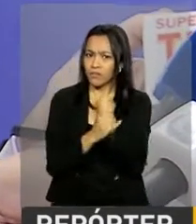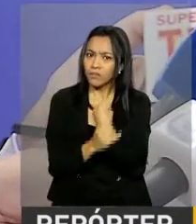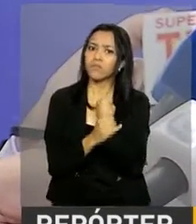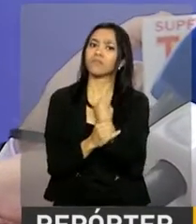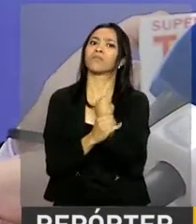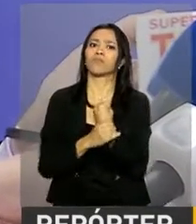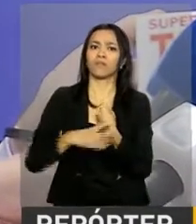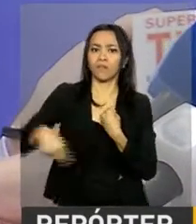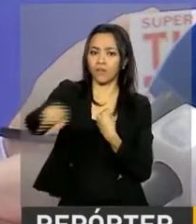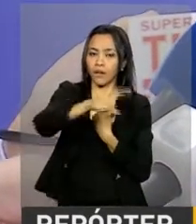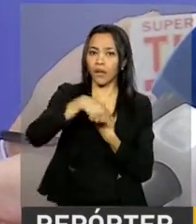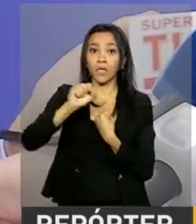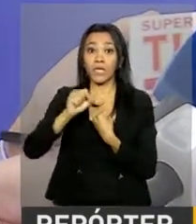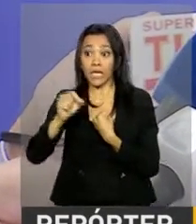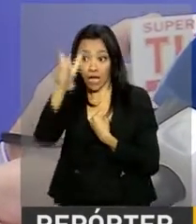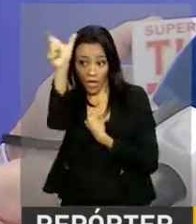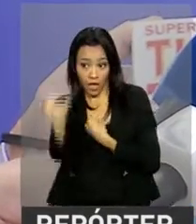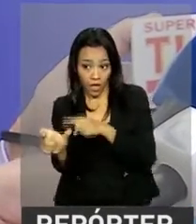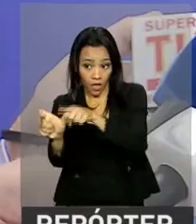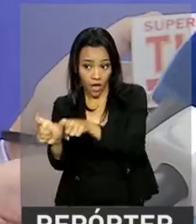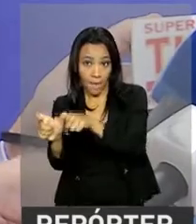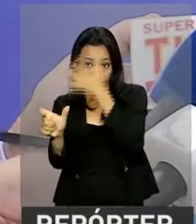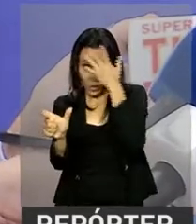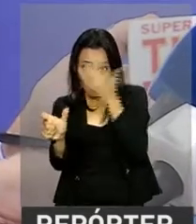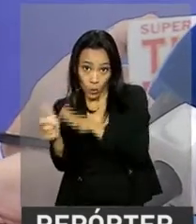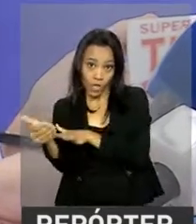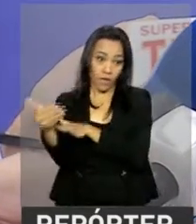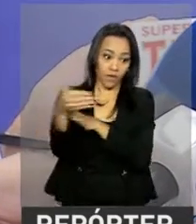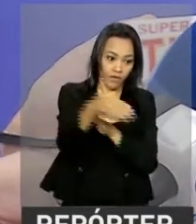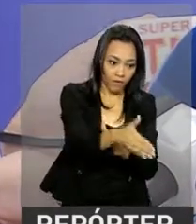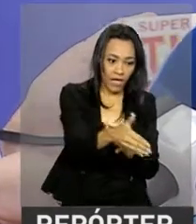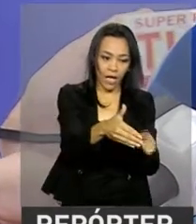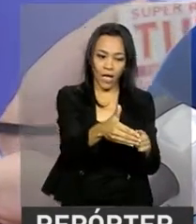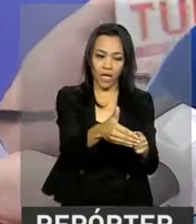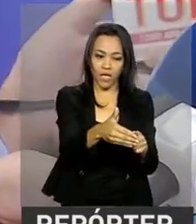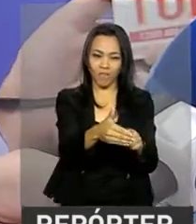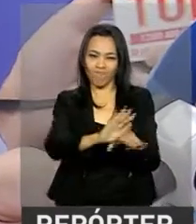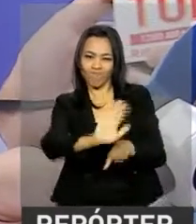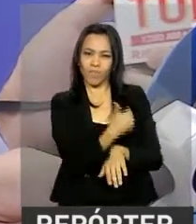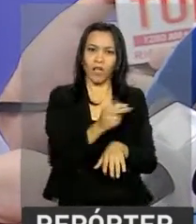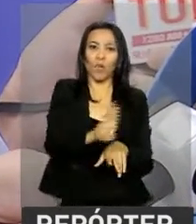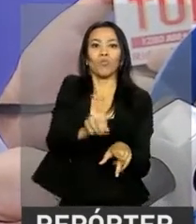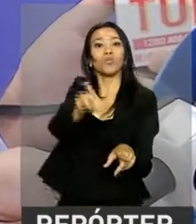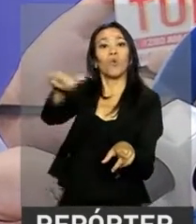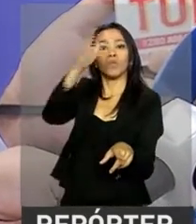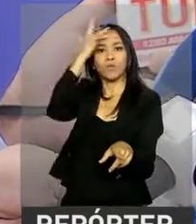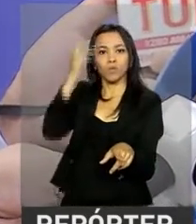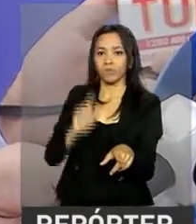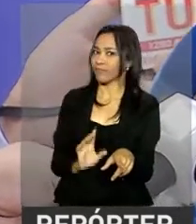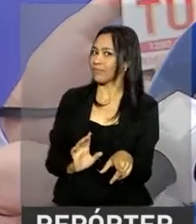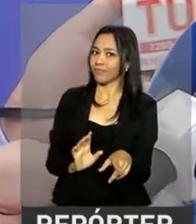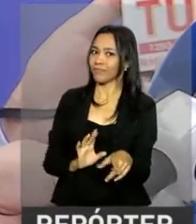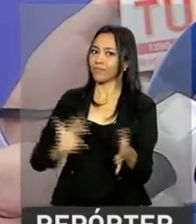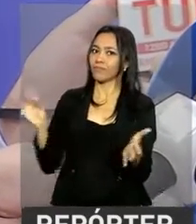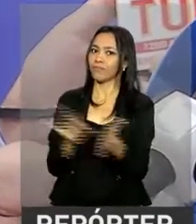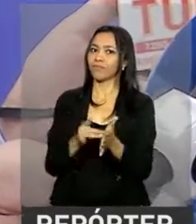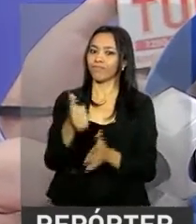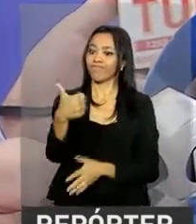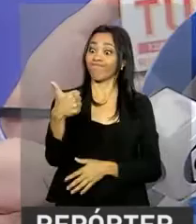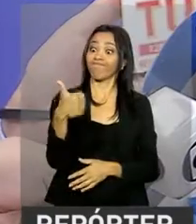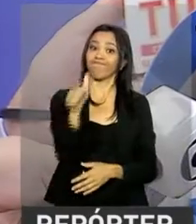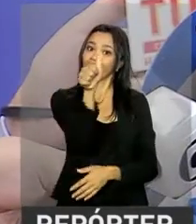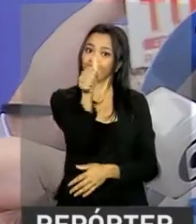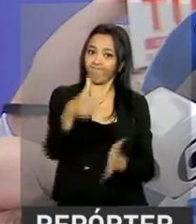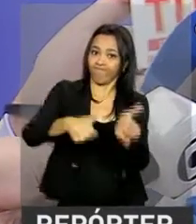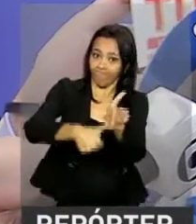de que um cidadão não vai se submeter à prova do enem em nome de outro e isso vai ser